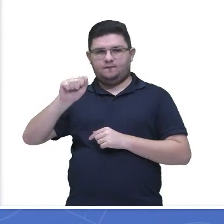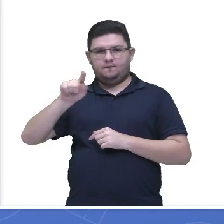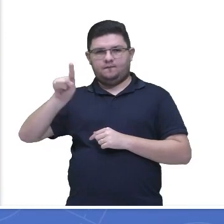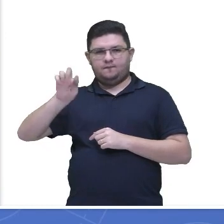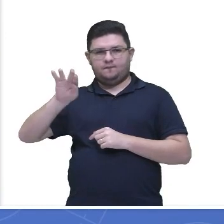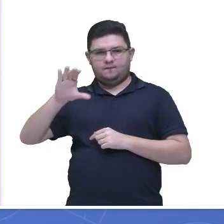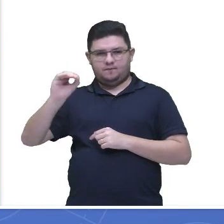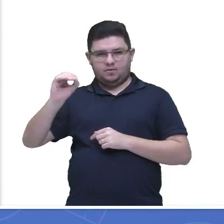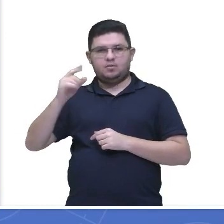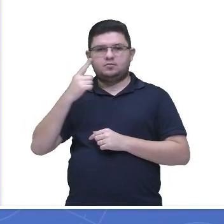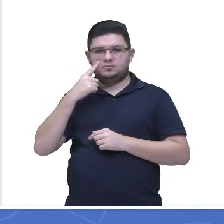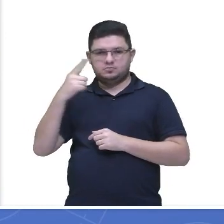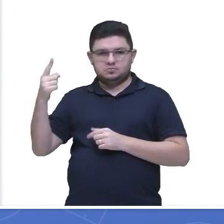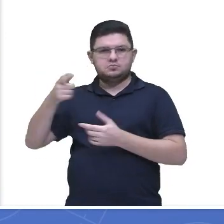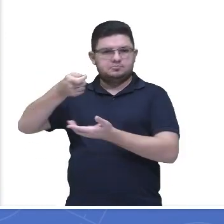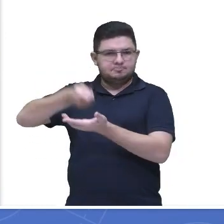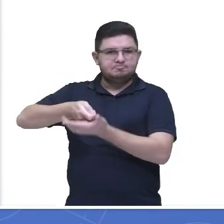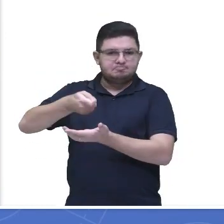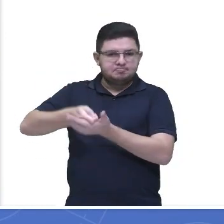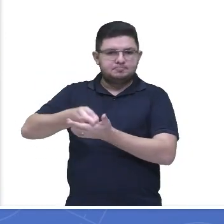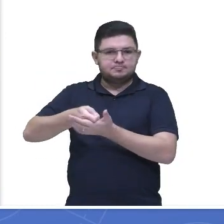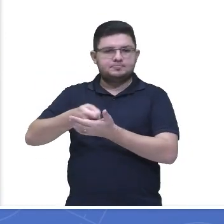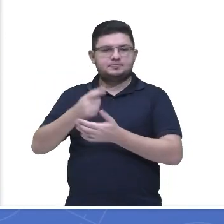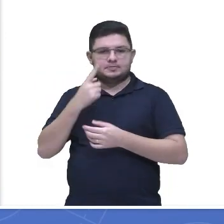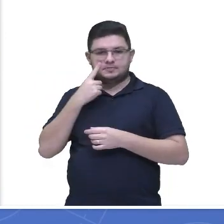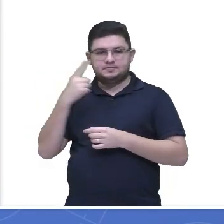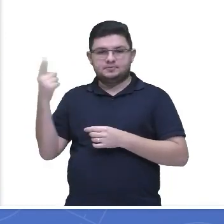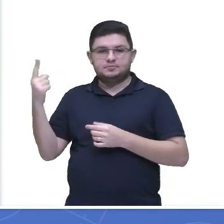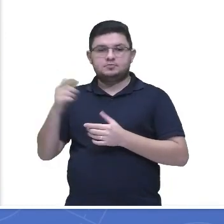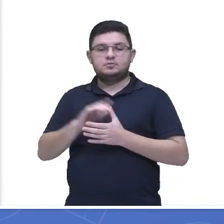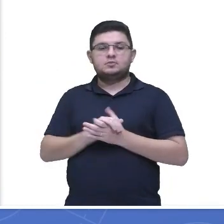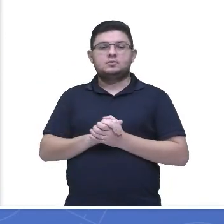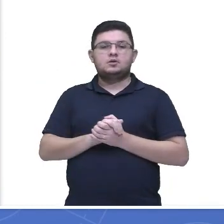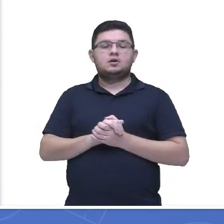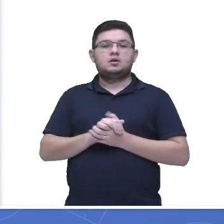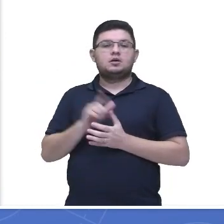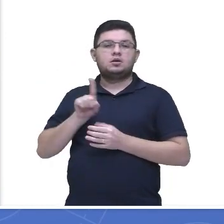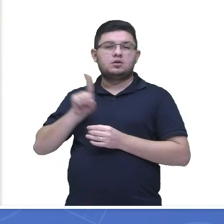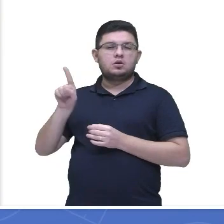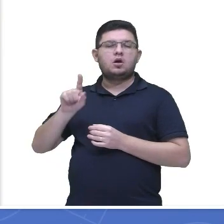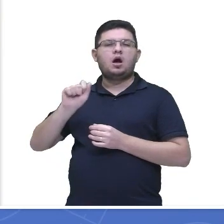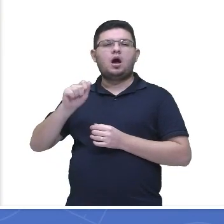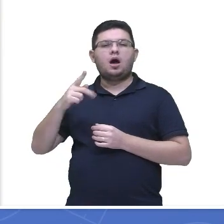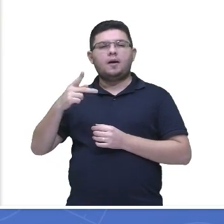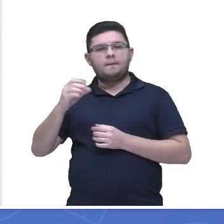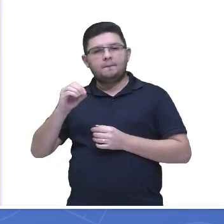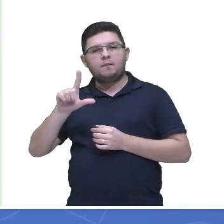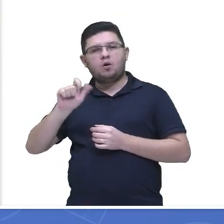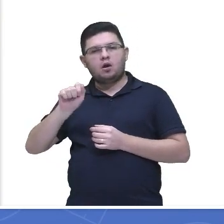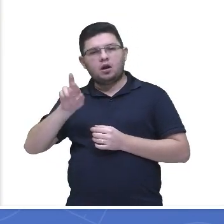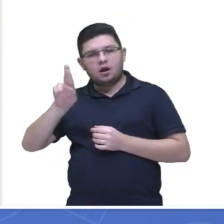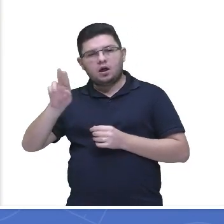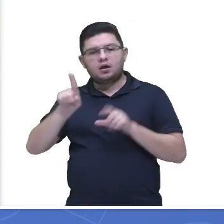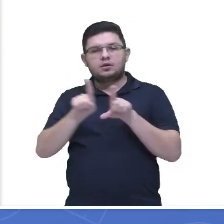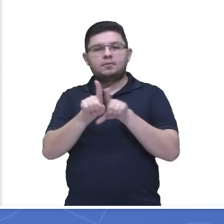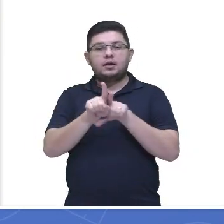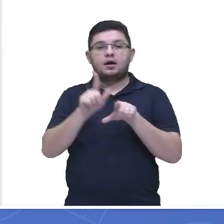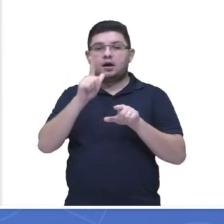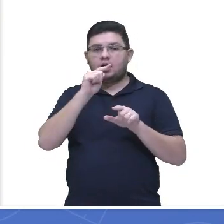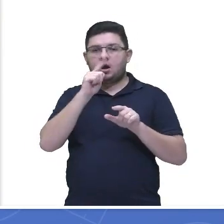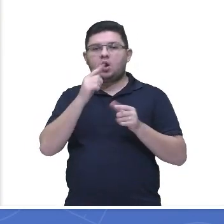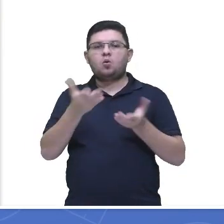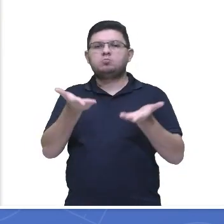aqui, eles são apolares, eles são menos densos que a água e eles possuem ponto